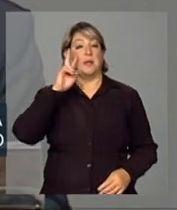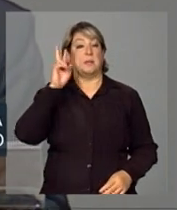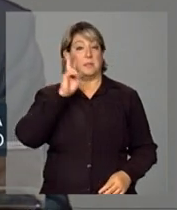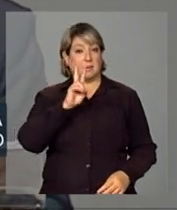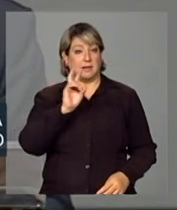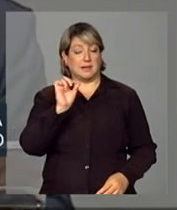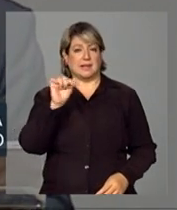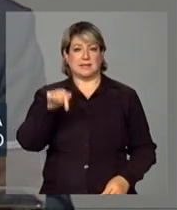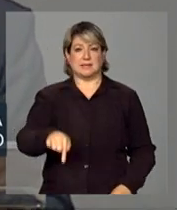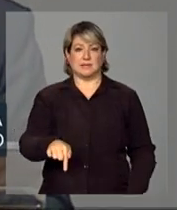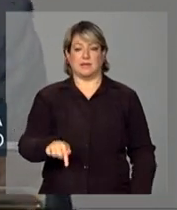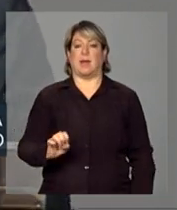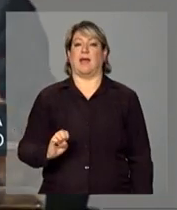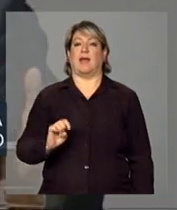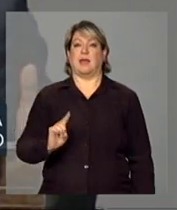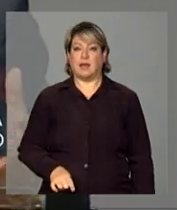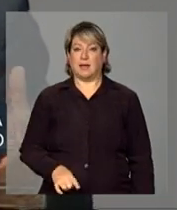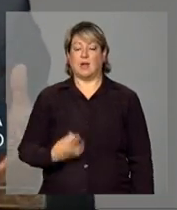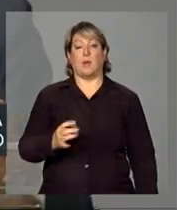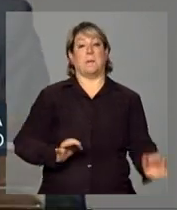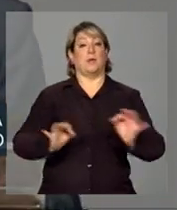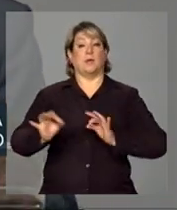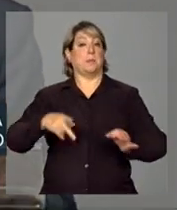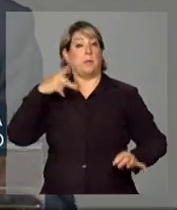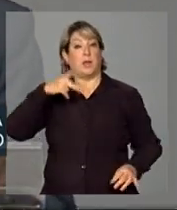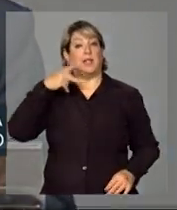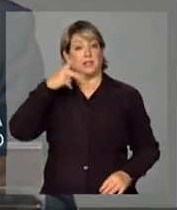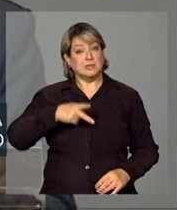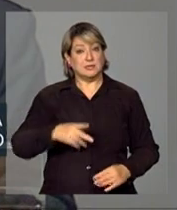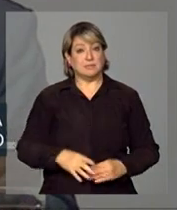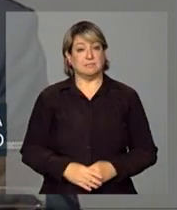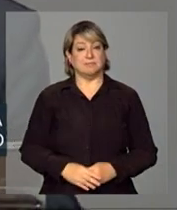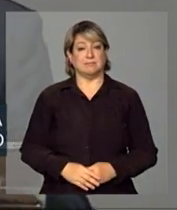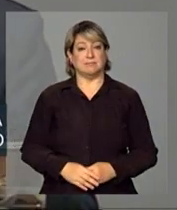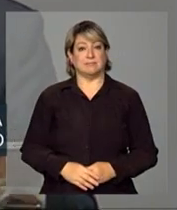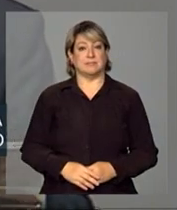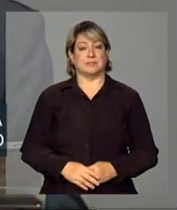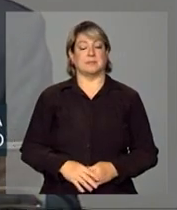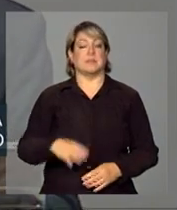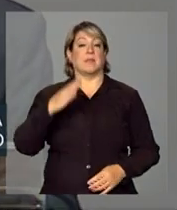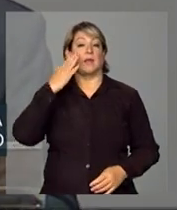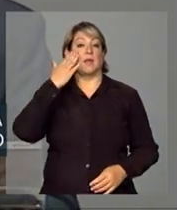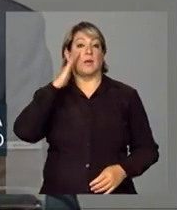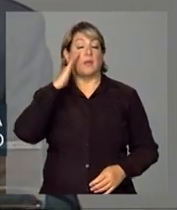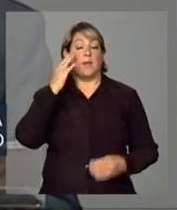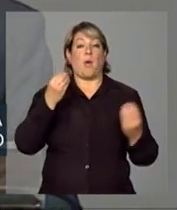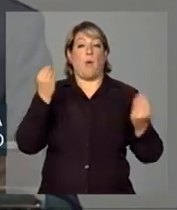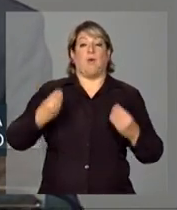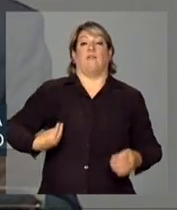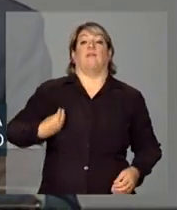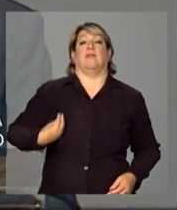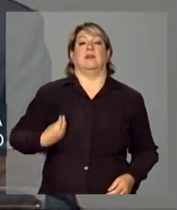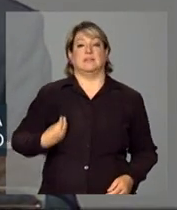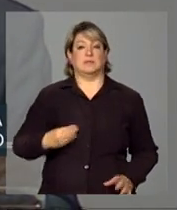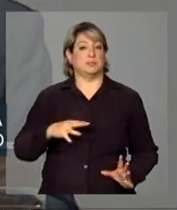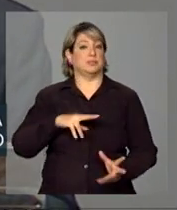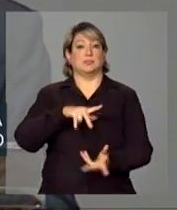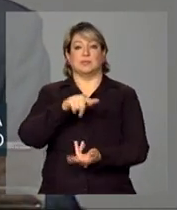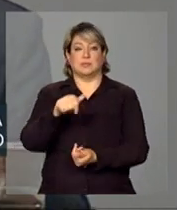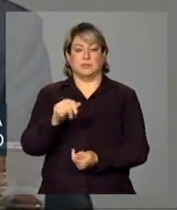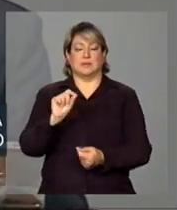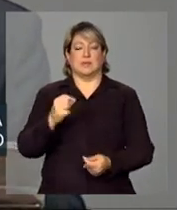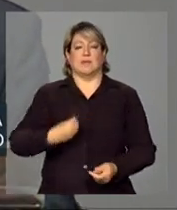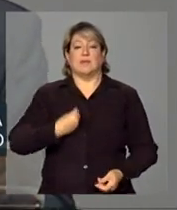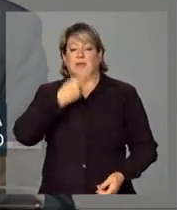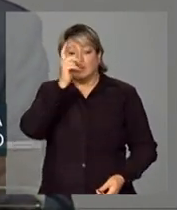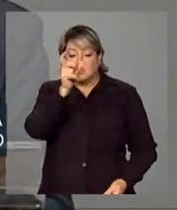é um projeto político, uma visão de mundo, uma visão de ser humano,